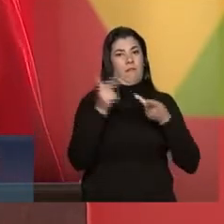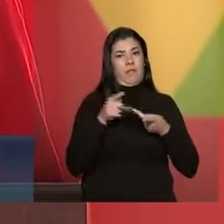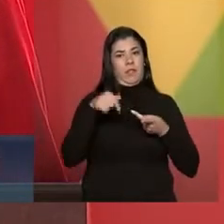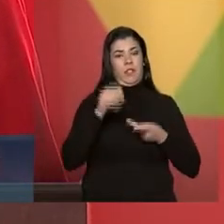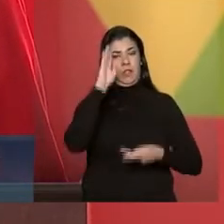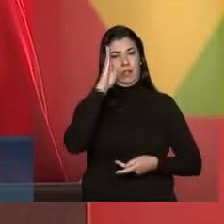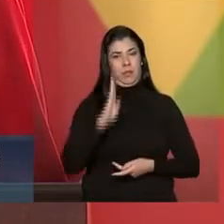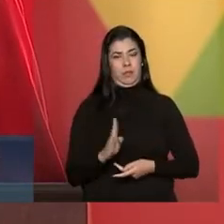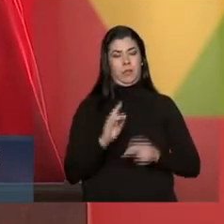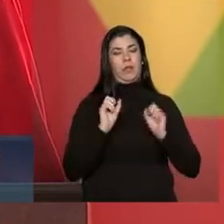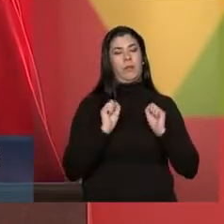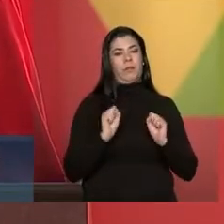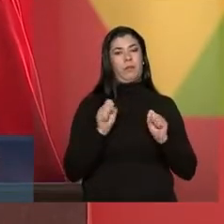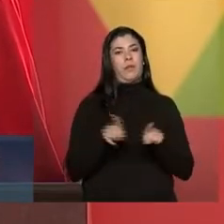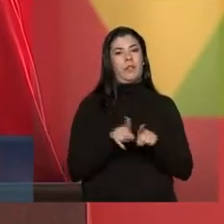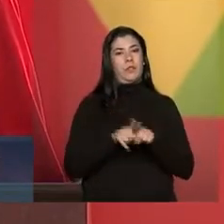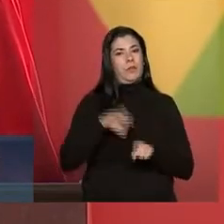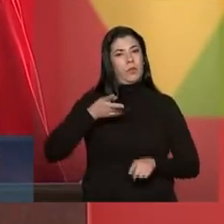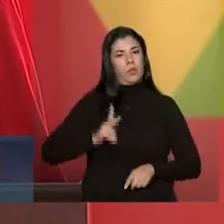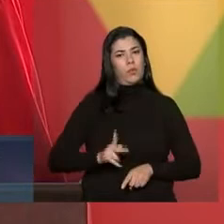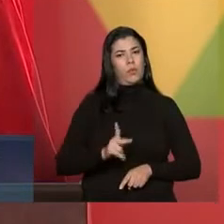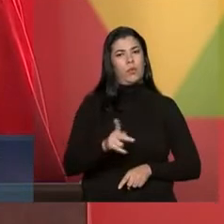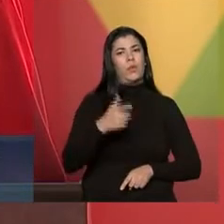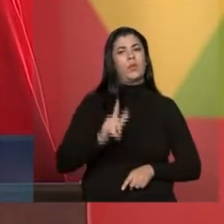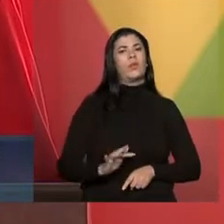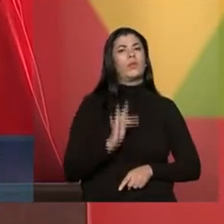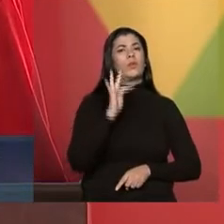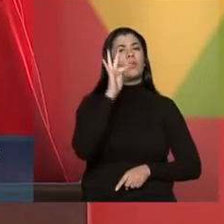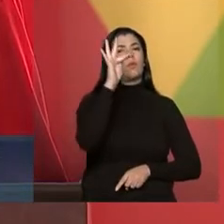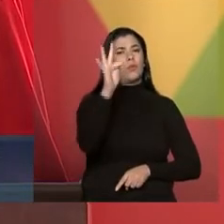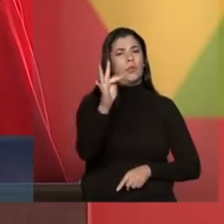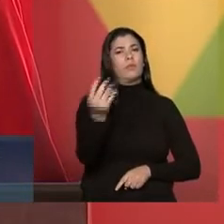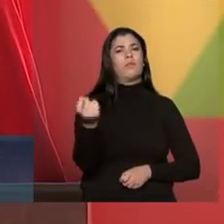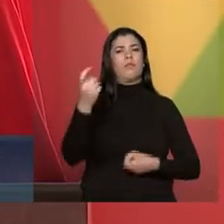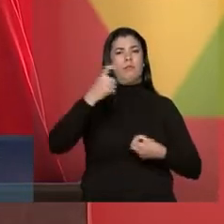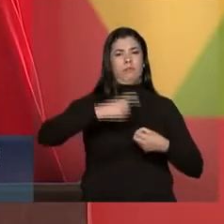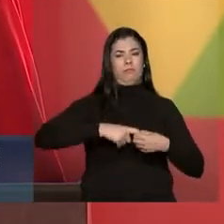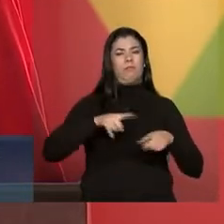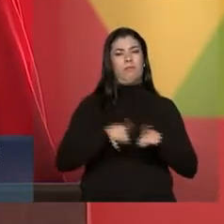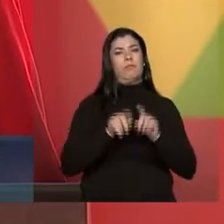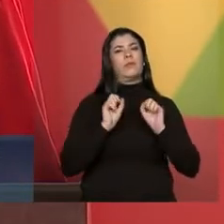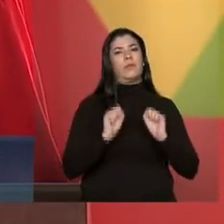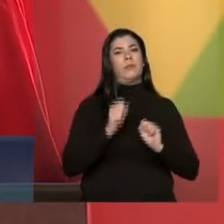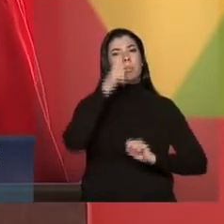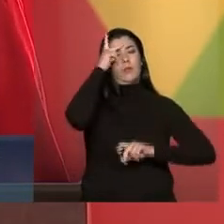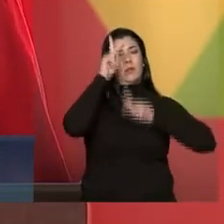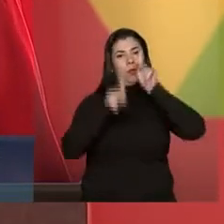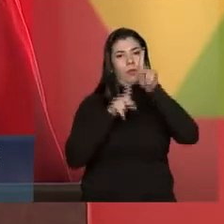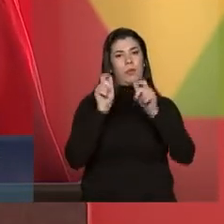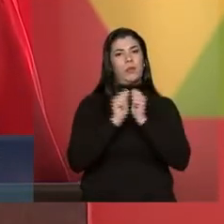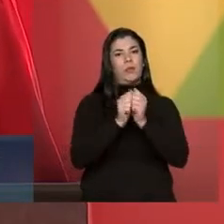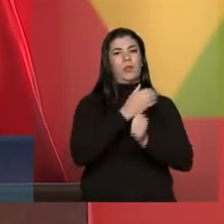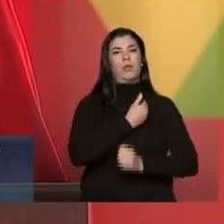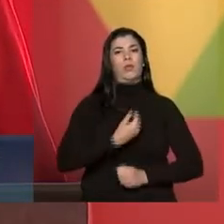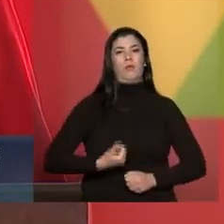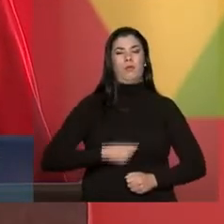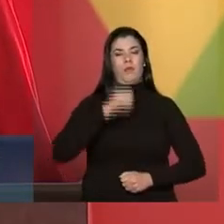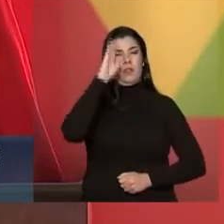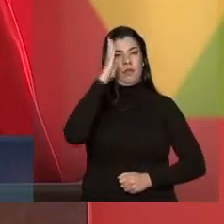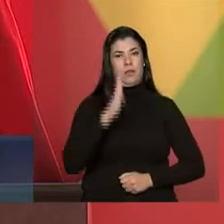Brasil seja seguida de muitas outras oportunidades para que o povo e o governo